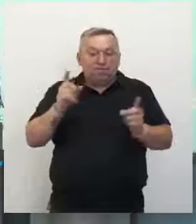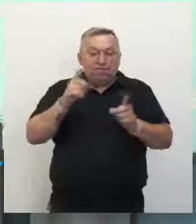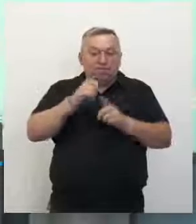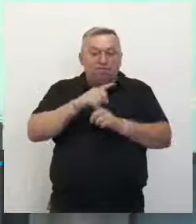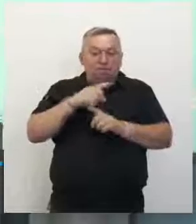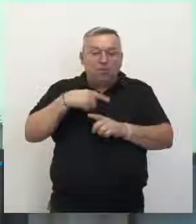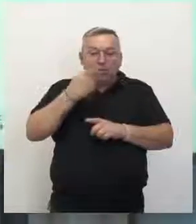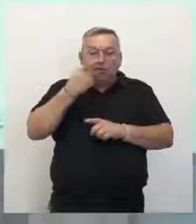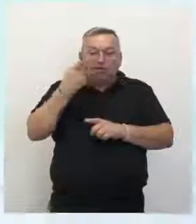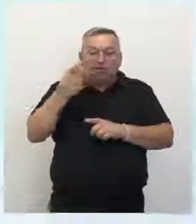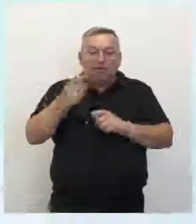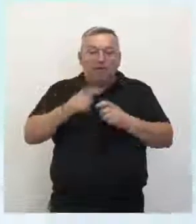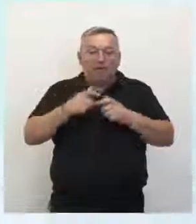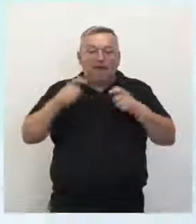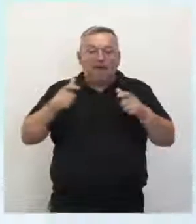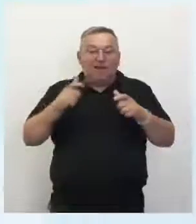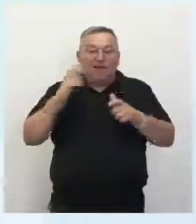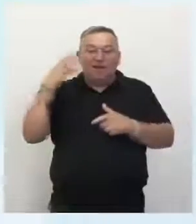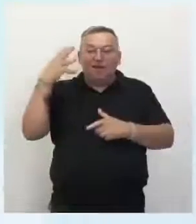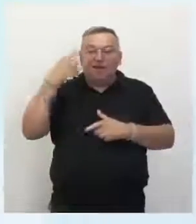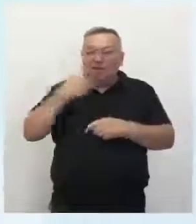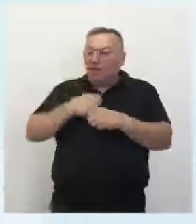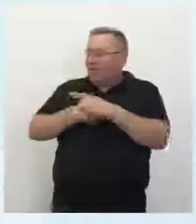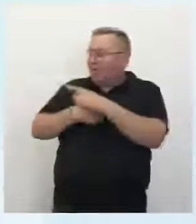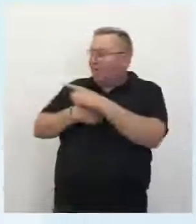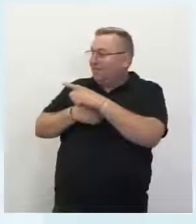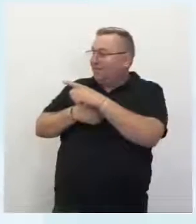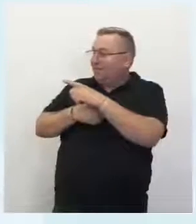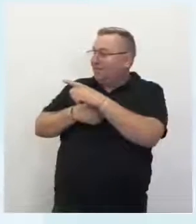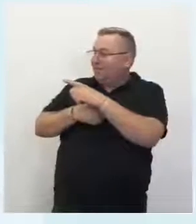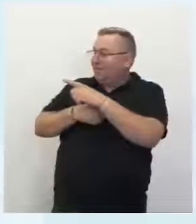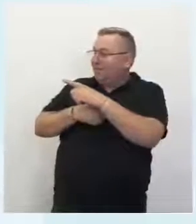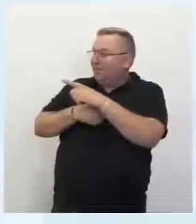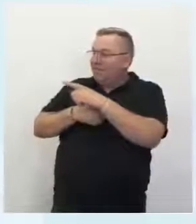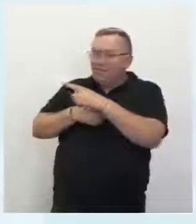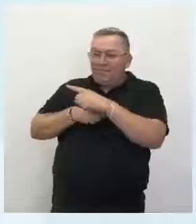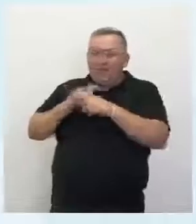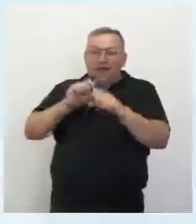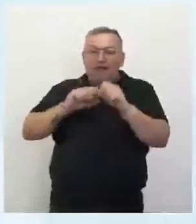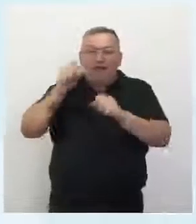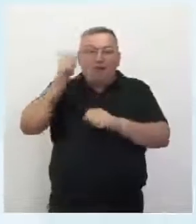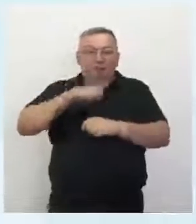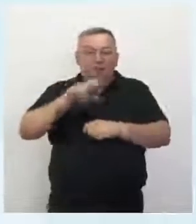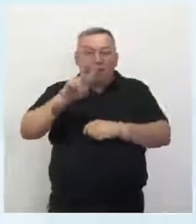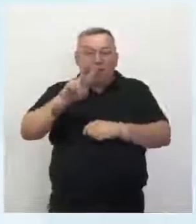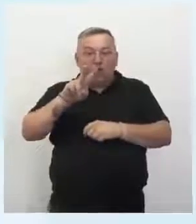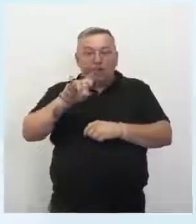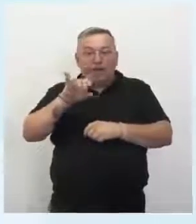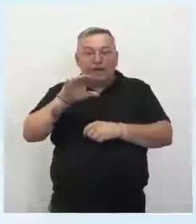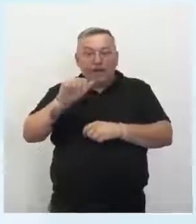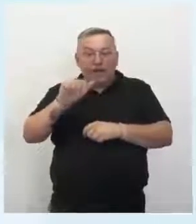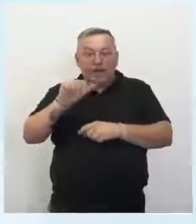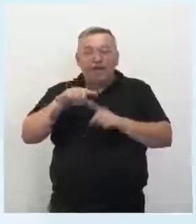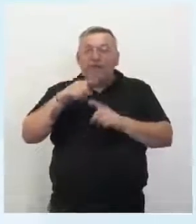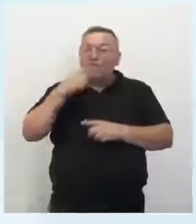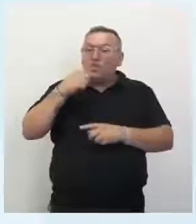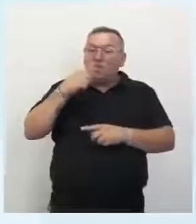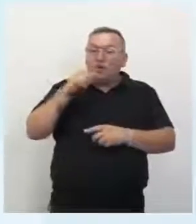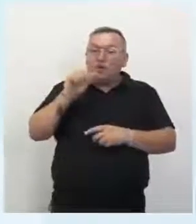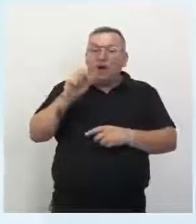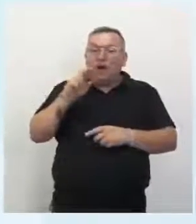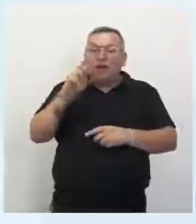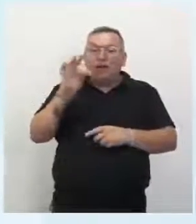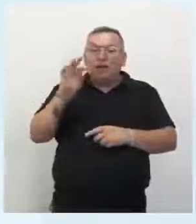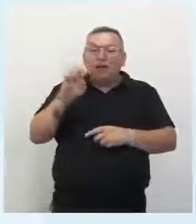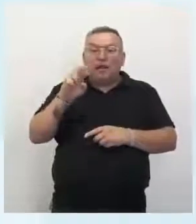da grande circulação. Olha aí que bonitona que ela é. Então, quem é veia aí? É quem está em azul. Quem é artéria? É quem está em vermelho, tá?